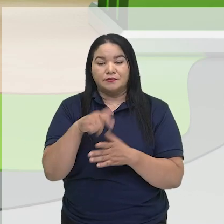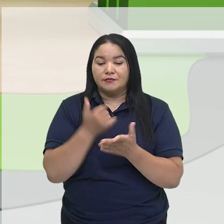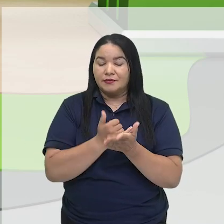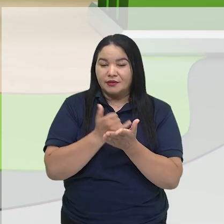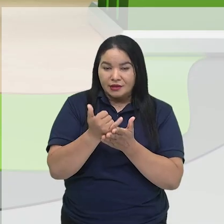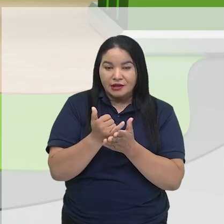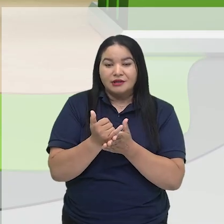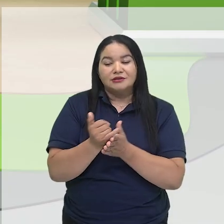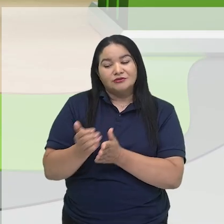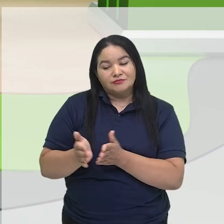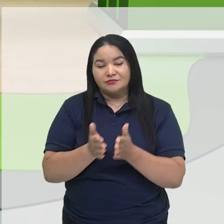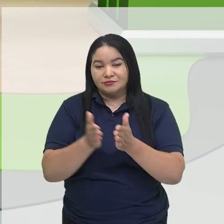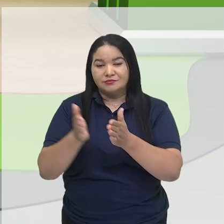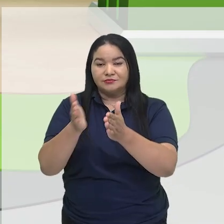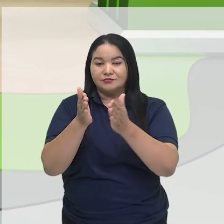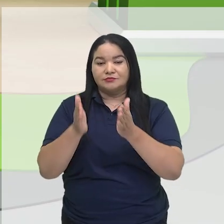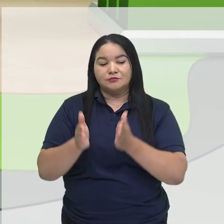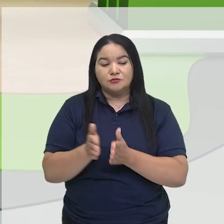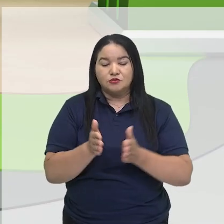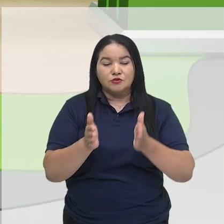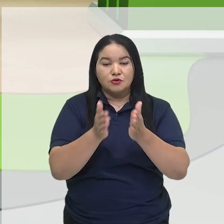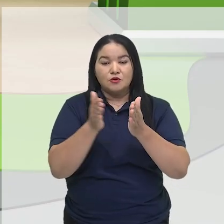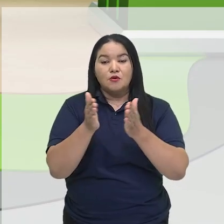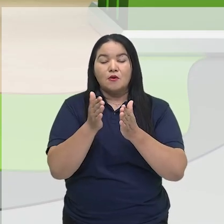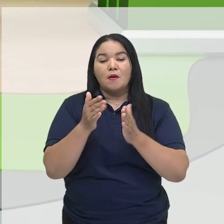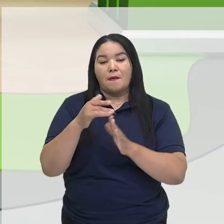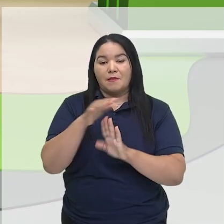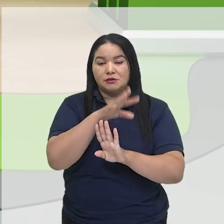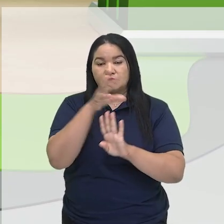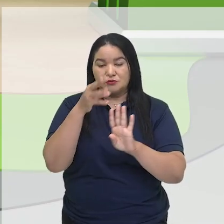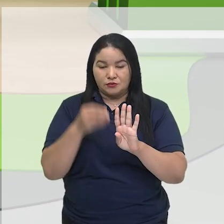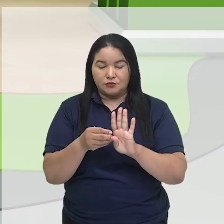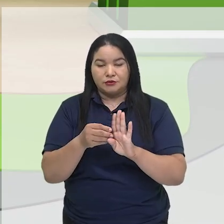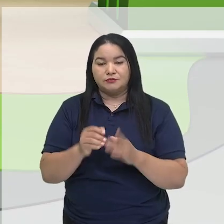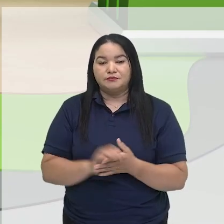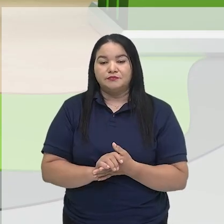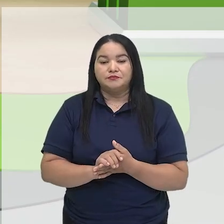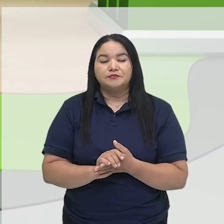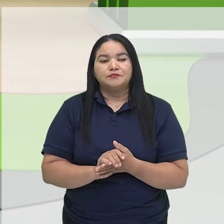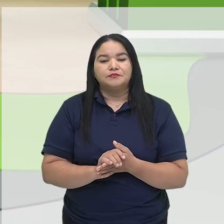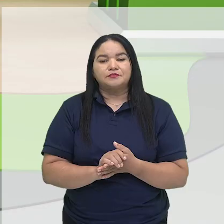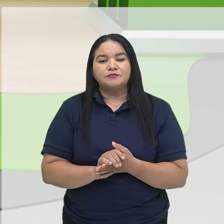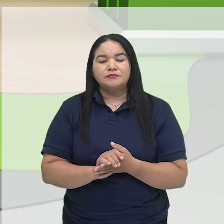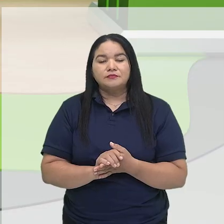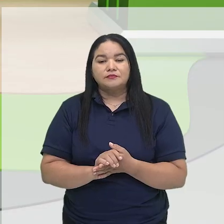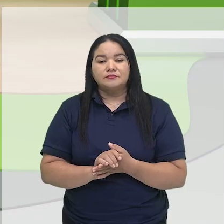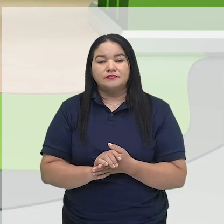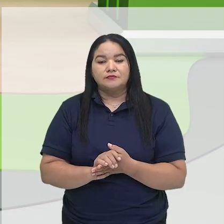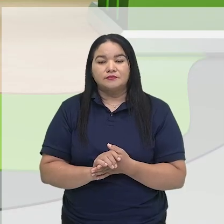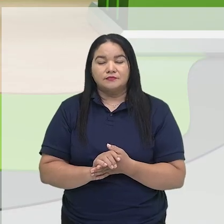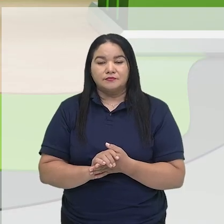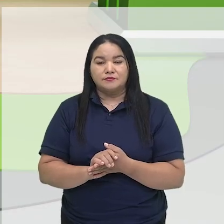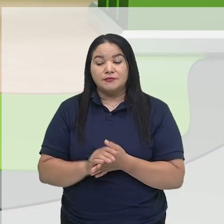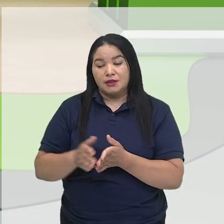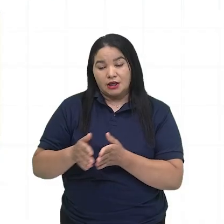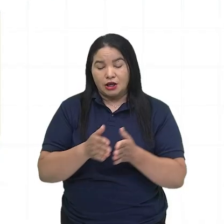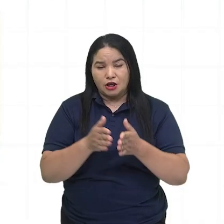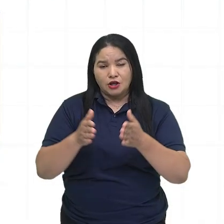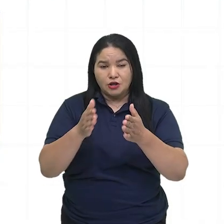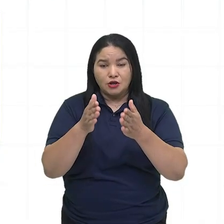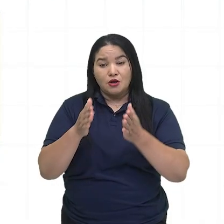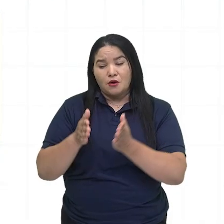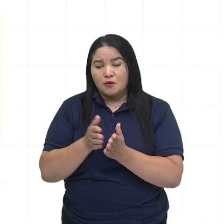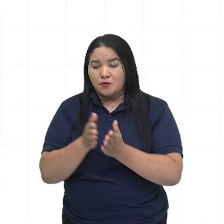bacia amazônica. E a bacia, né, do rio Amazonas é formada por mais de